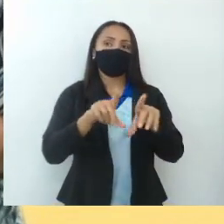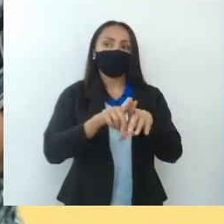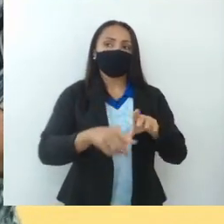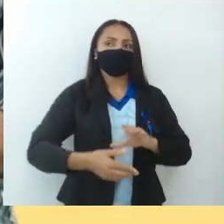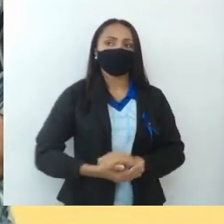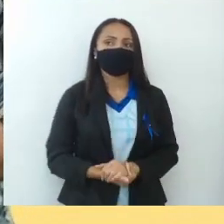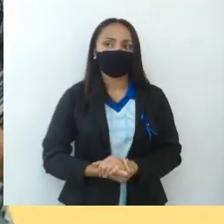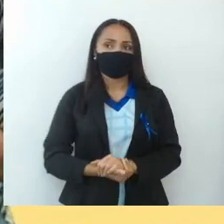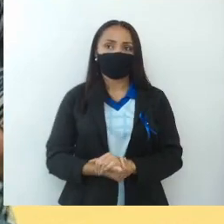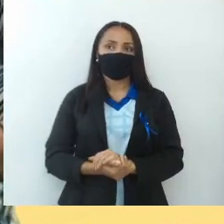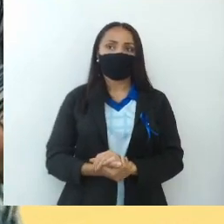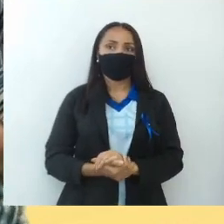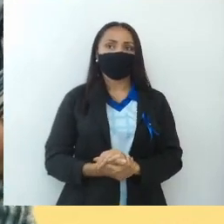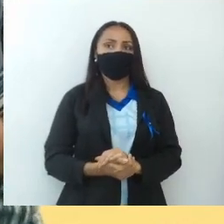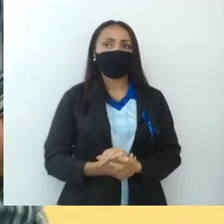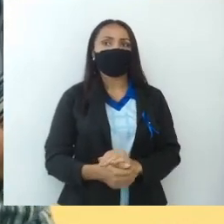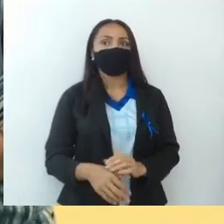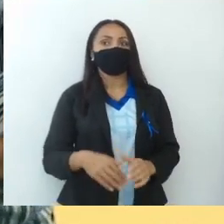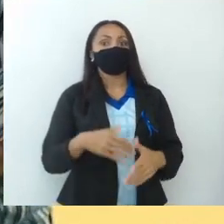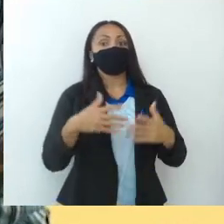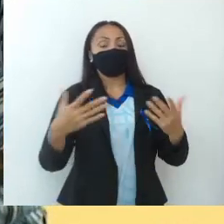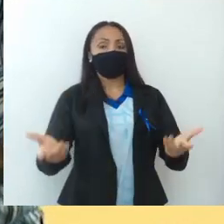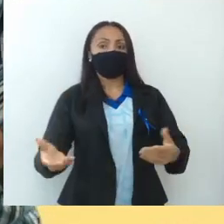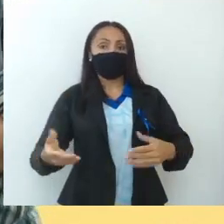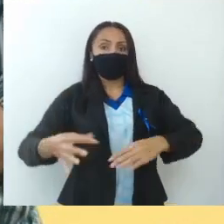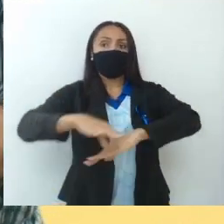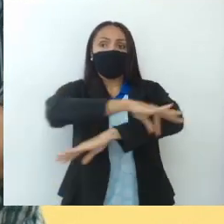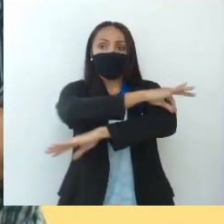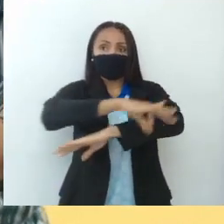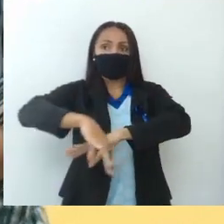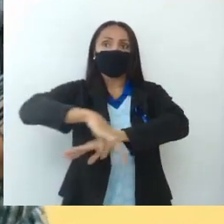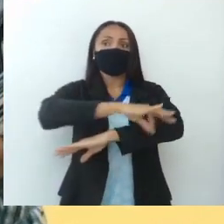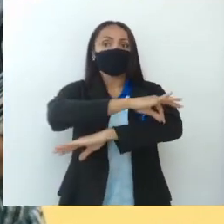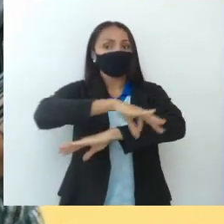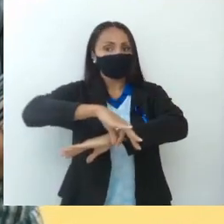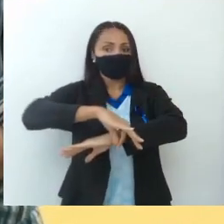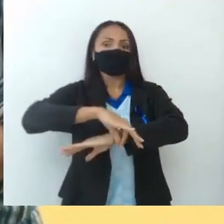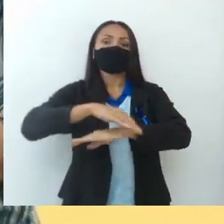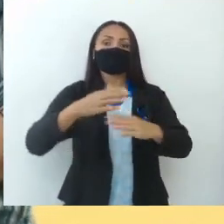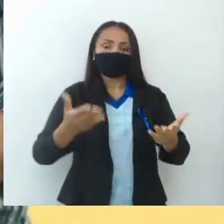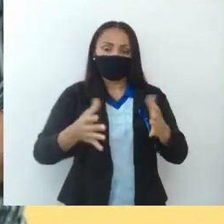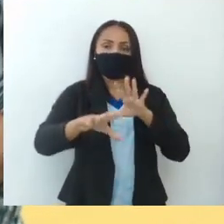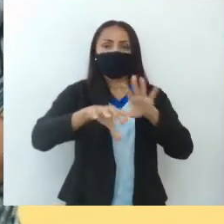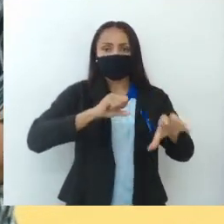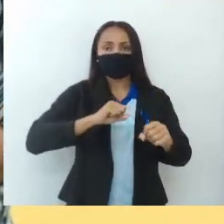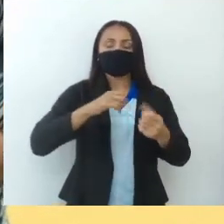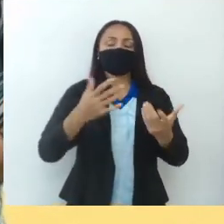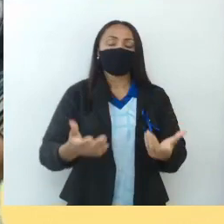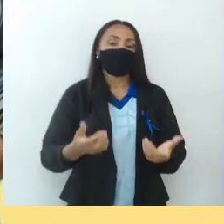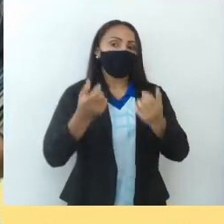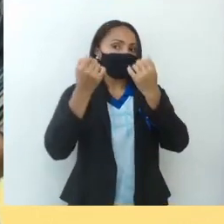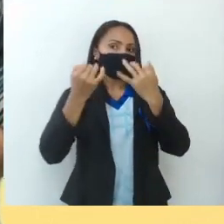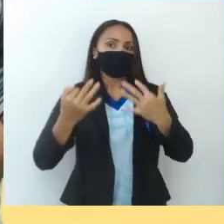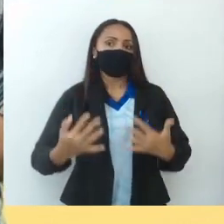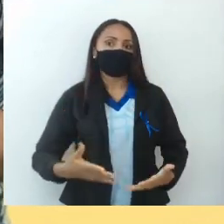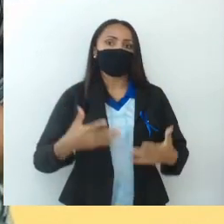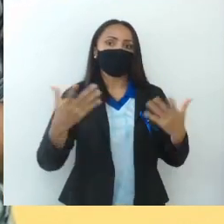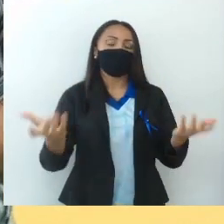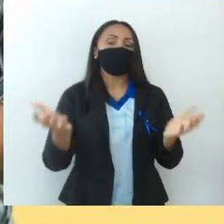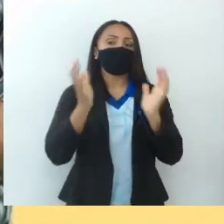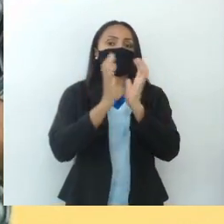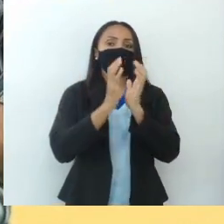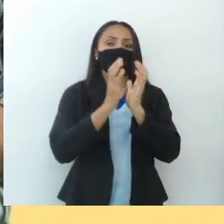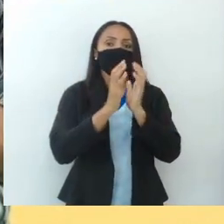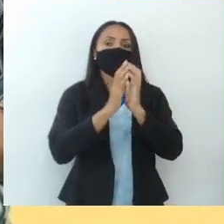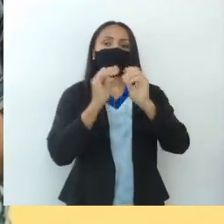é Joaquim Cardoso, ele era arquiteto. Certo? Sim. Ele era arquiteto e está falando aqui justamente do Recife e das